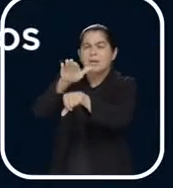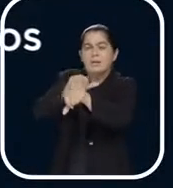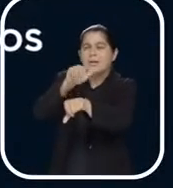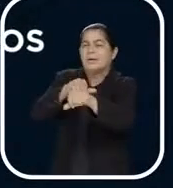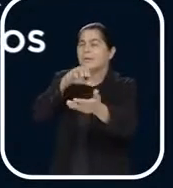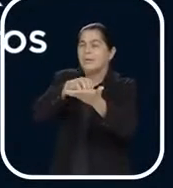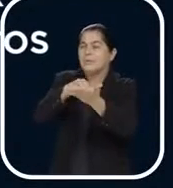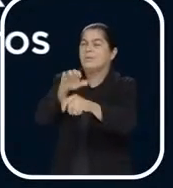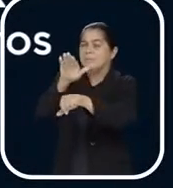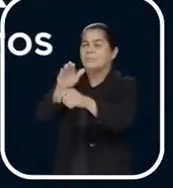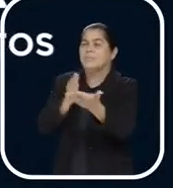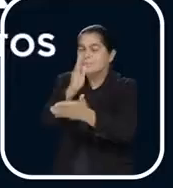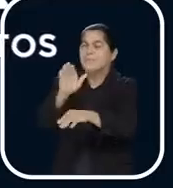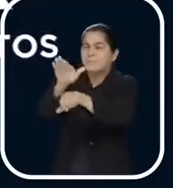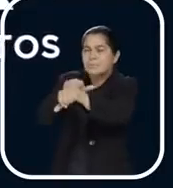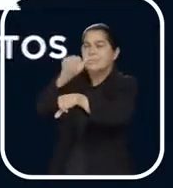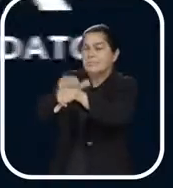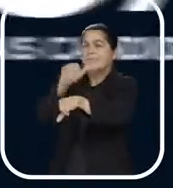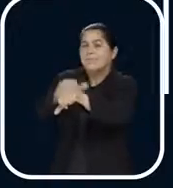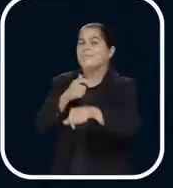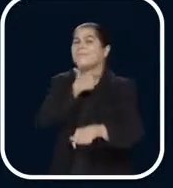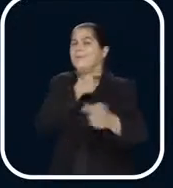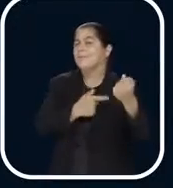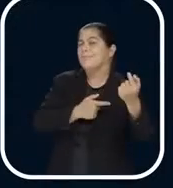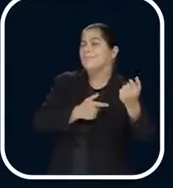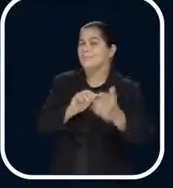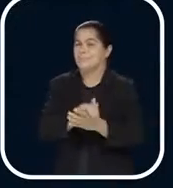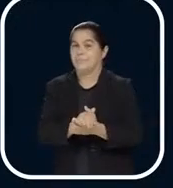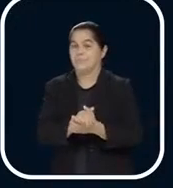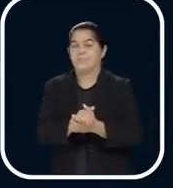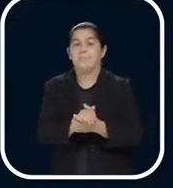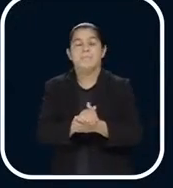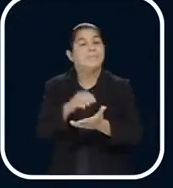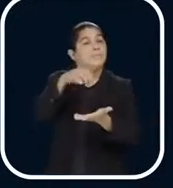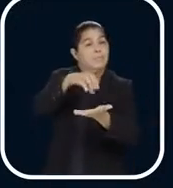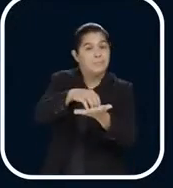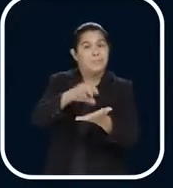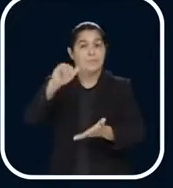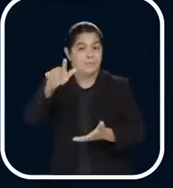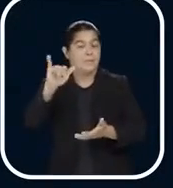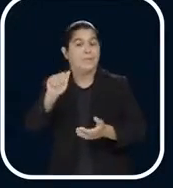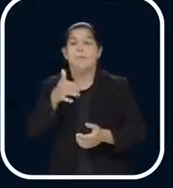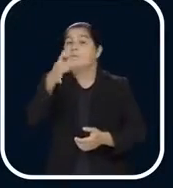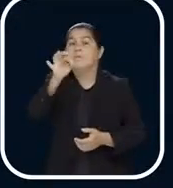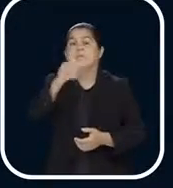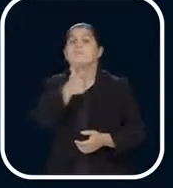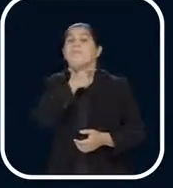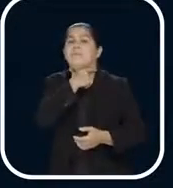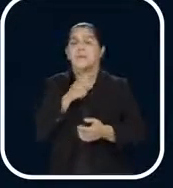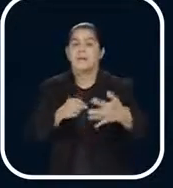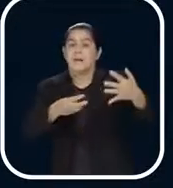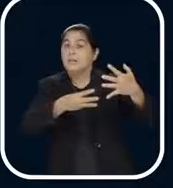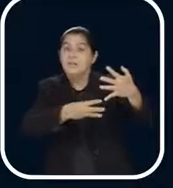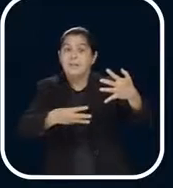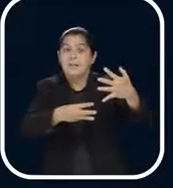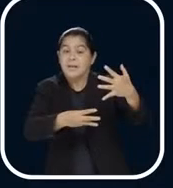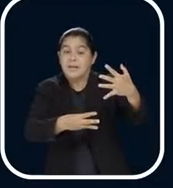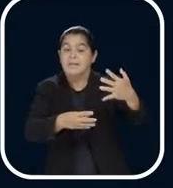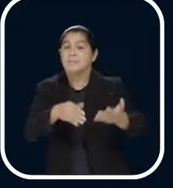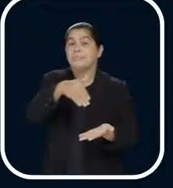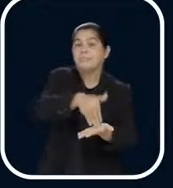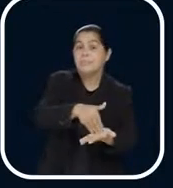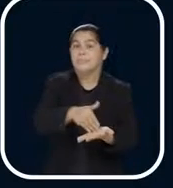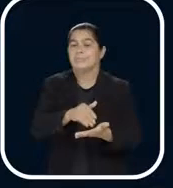candidatos do que o número de vagas disponíveis. O concurso que Célia fez tinha apenas 10 vagas e ela foi aprovada em